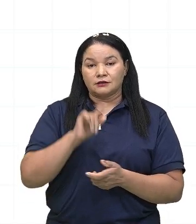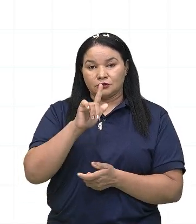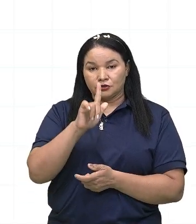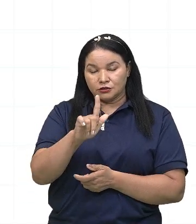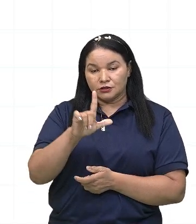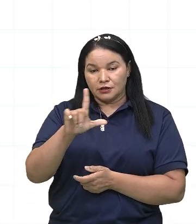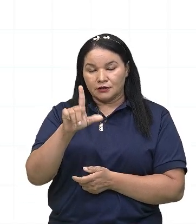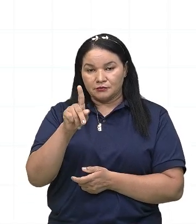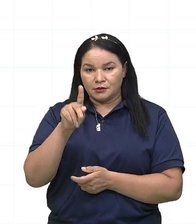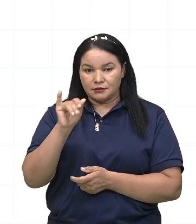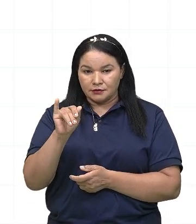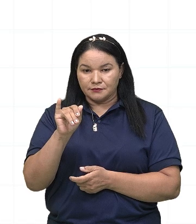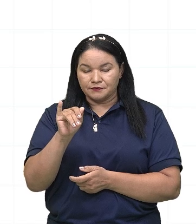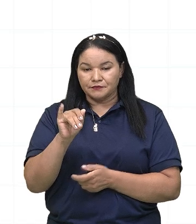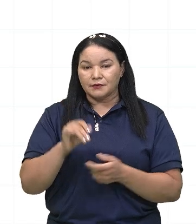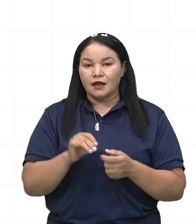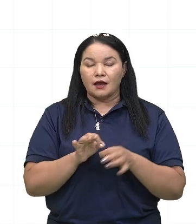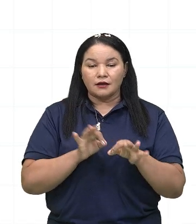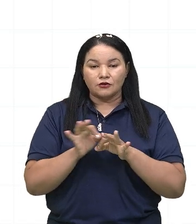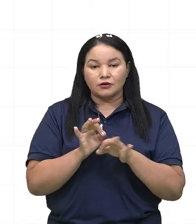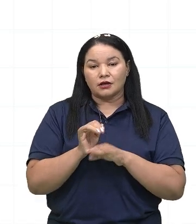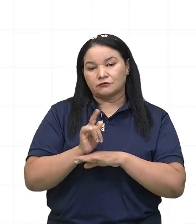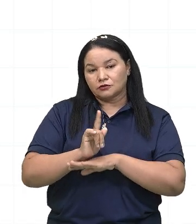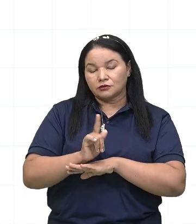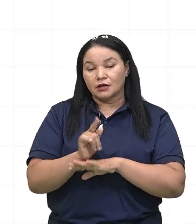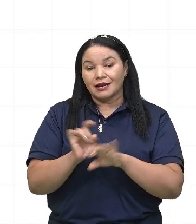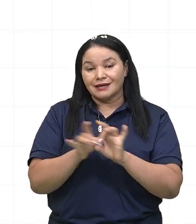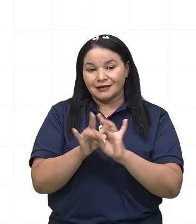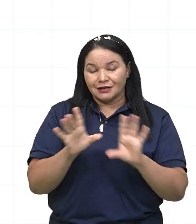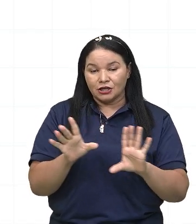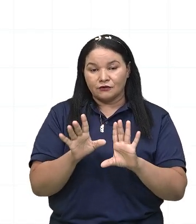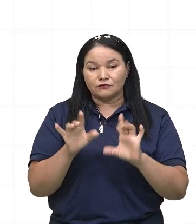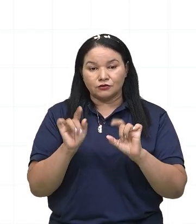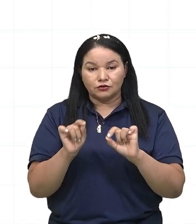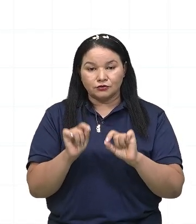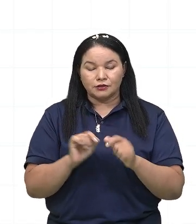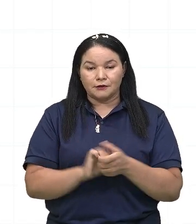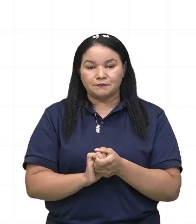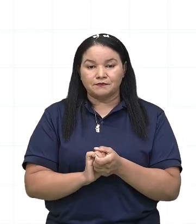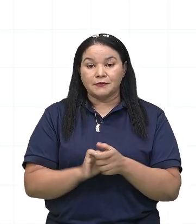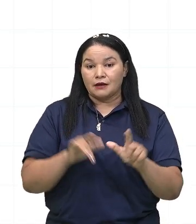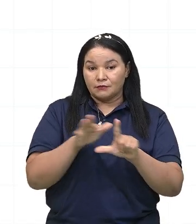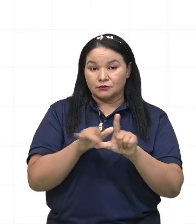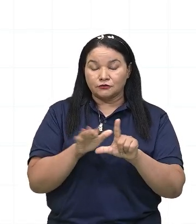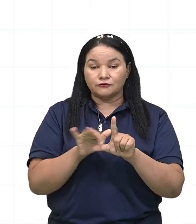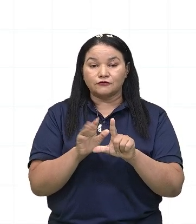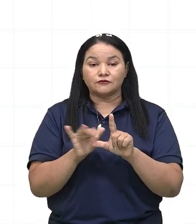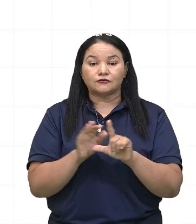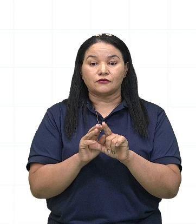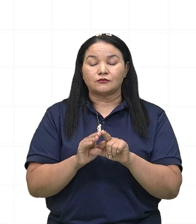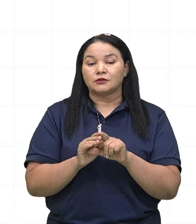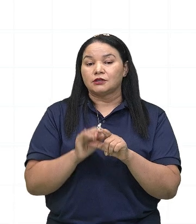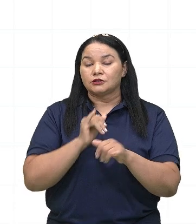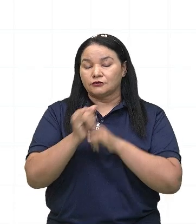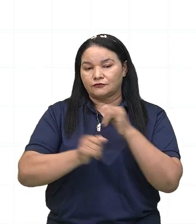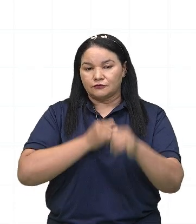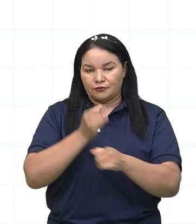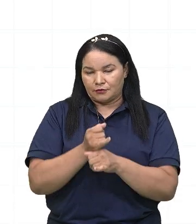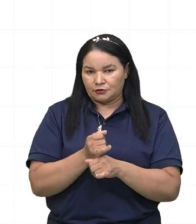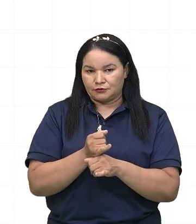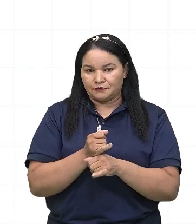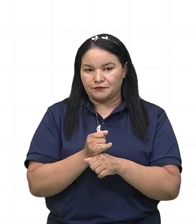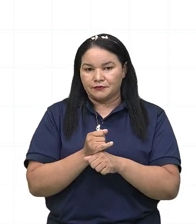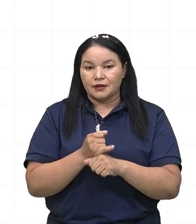de gerenciamento livre para plataformas de informática, né? E a secretaria,